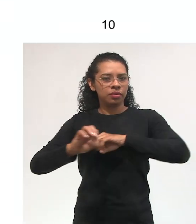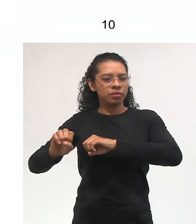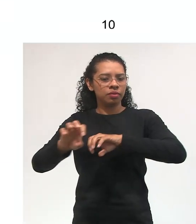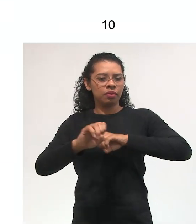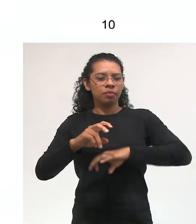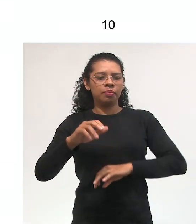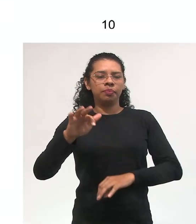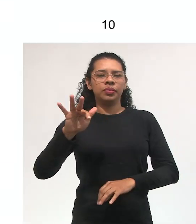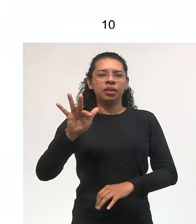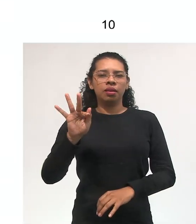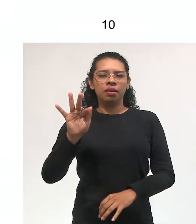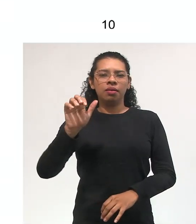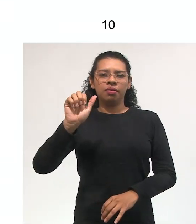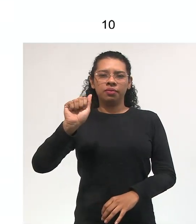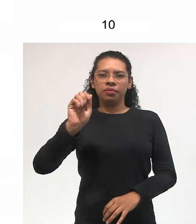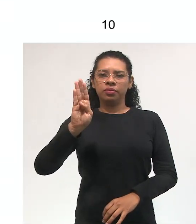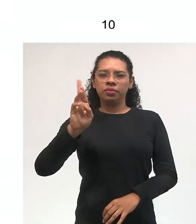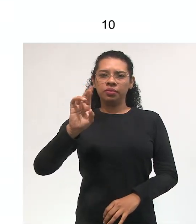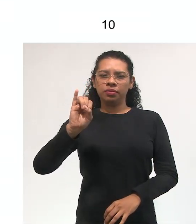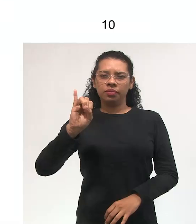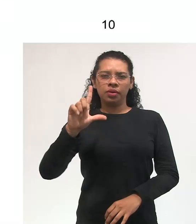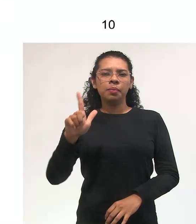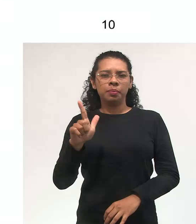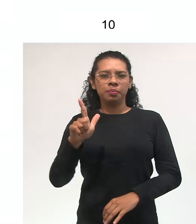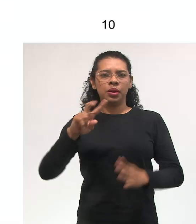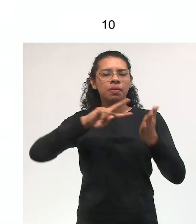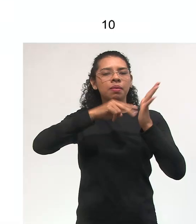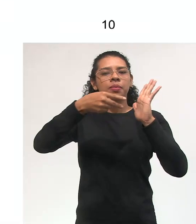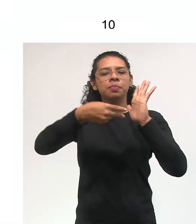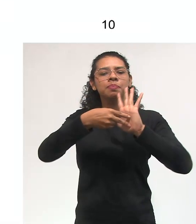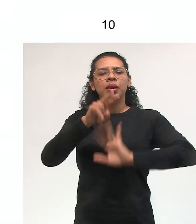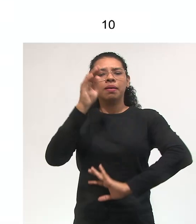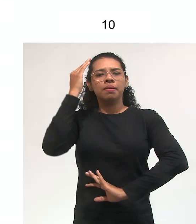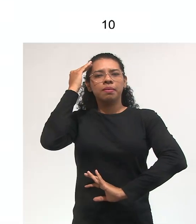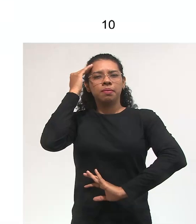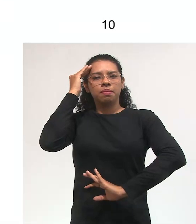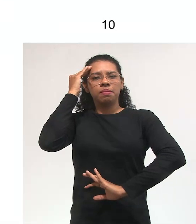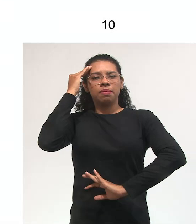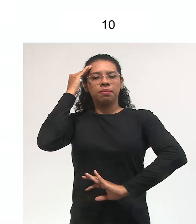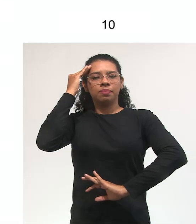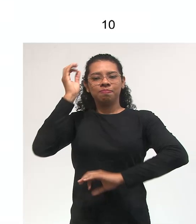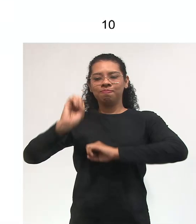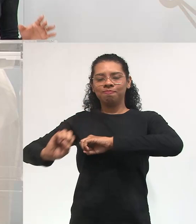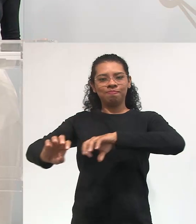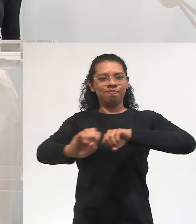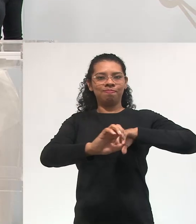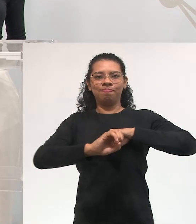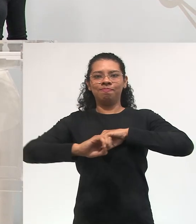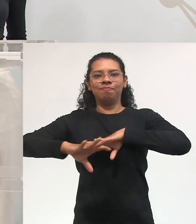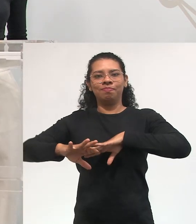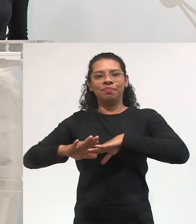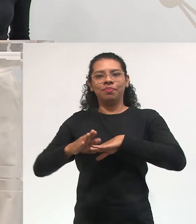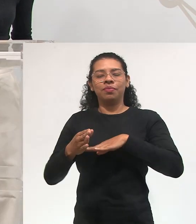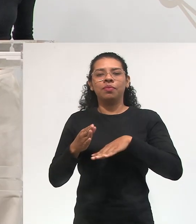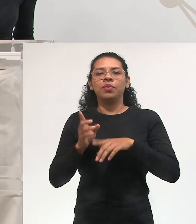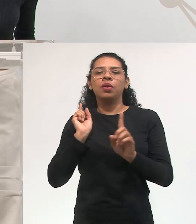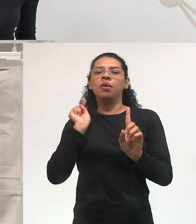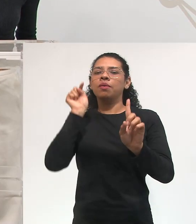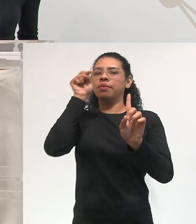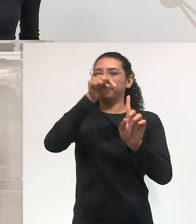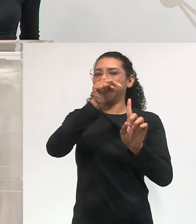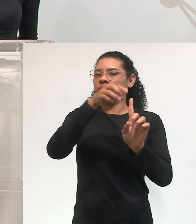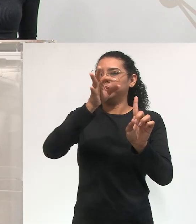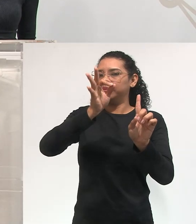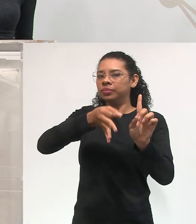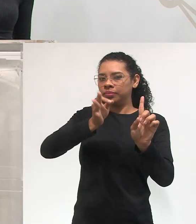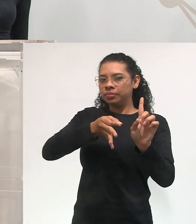fabril na Europa, eles irão identificar que a educação estava servindo para um único objetivo,